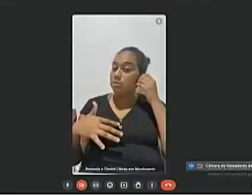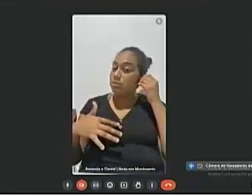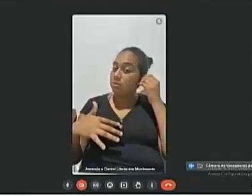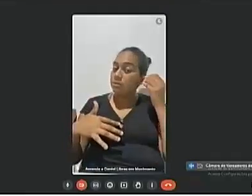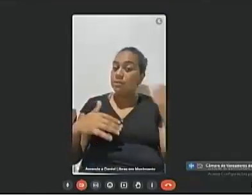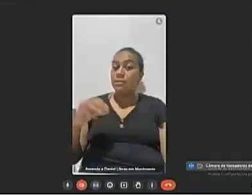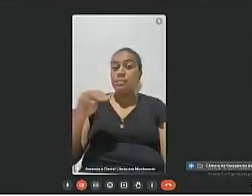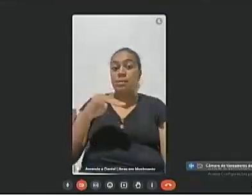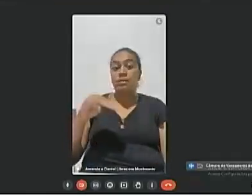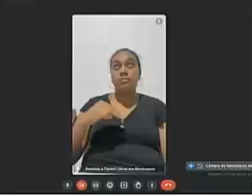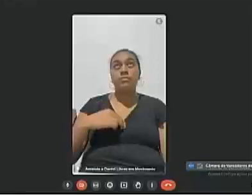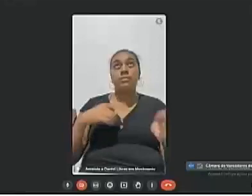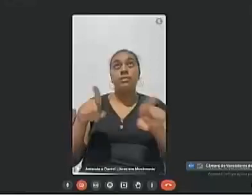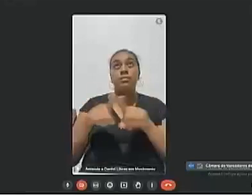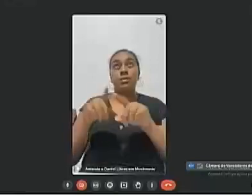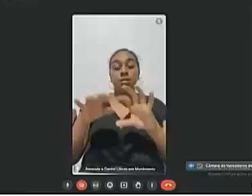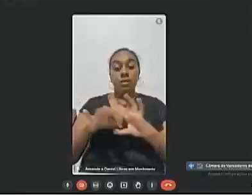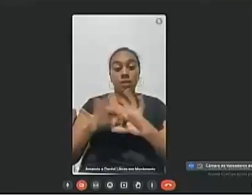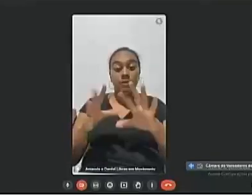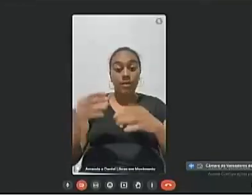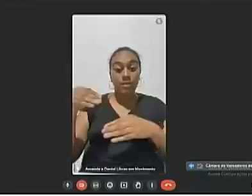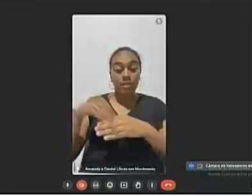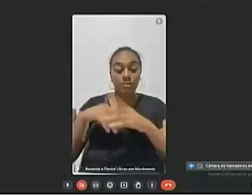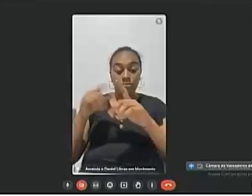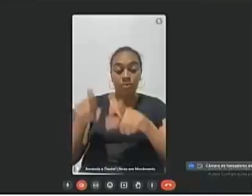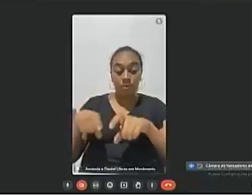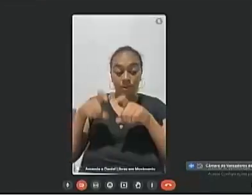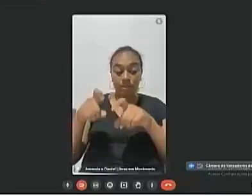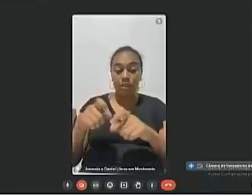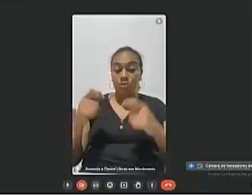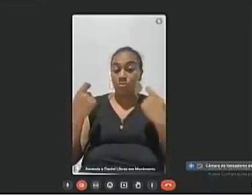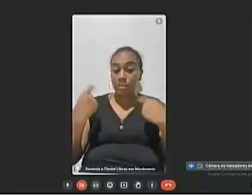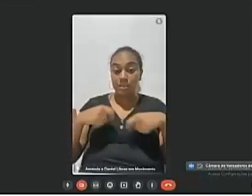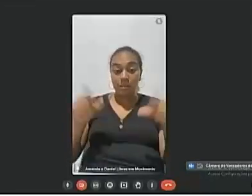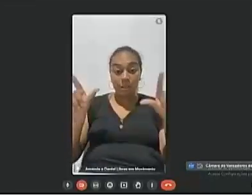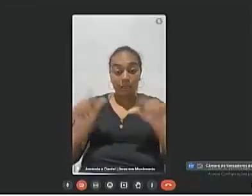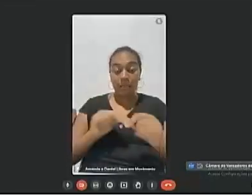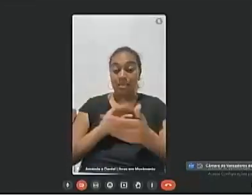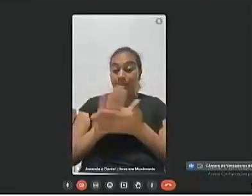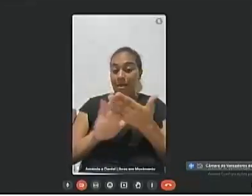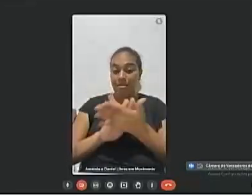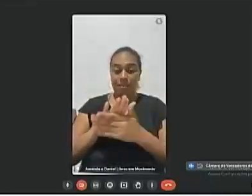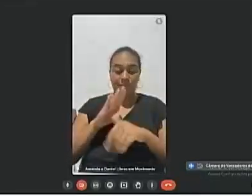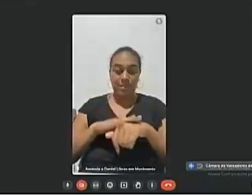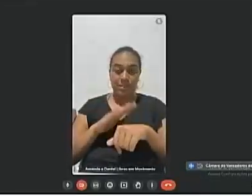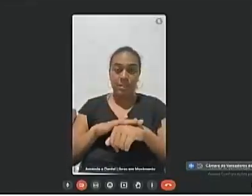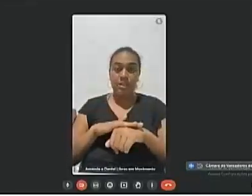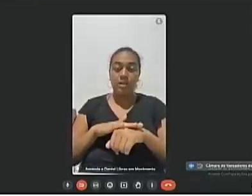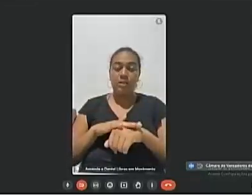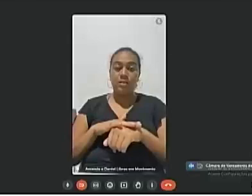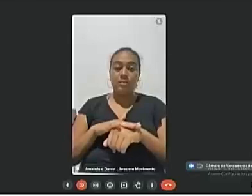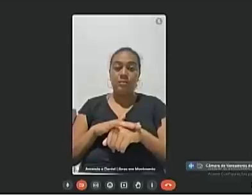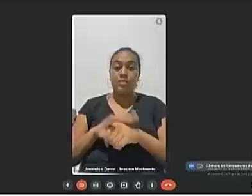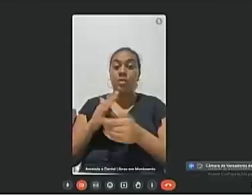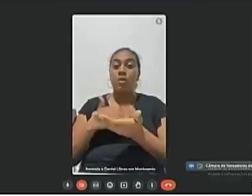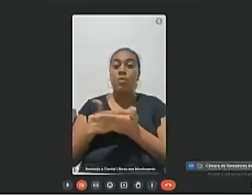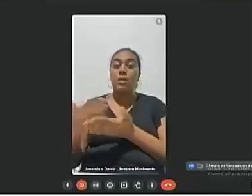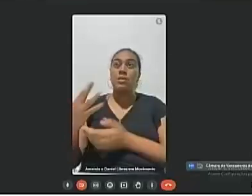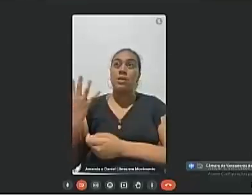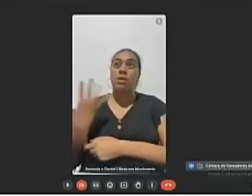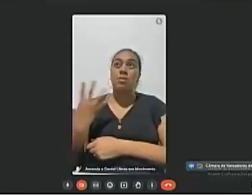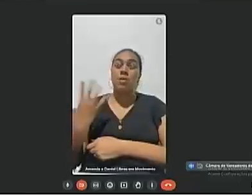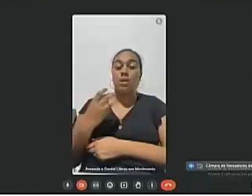livremente por dentro da fazenda, sem ter que rebaixar totalmente, sem ter que fazer um canal. Então ela passaria uma lâmina de 4